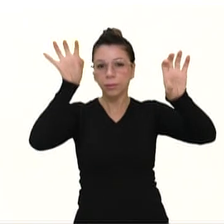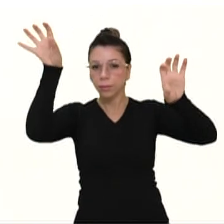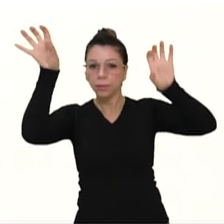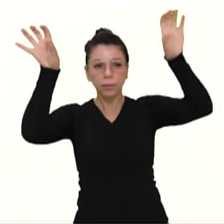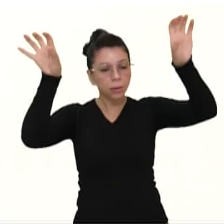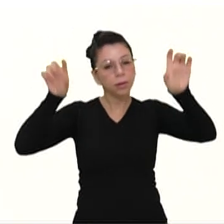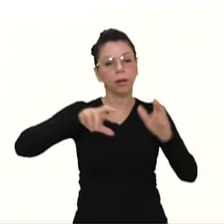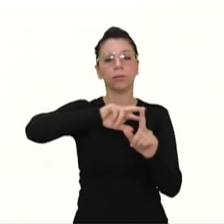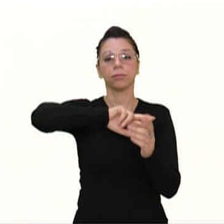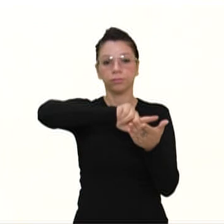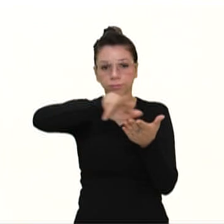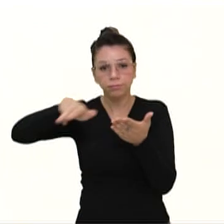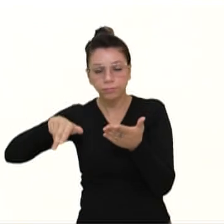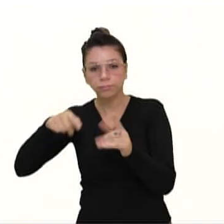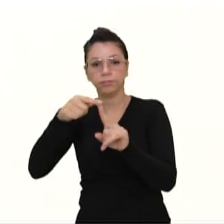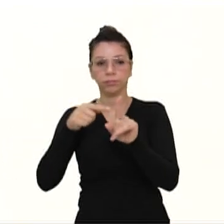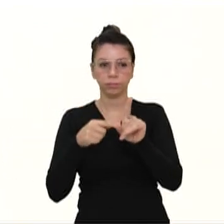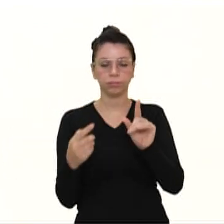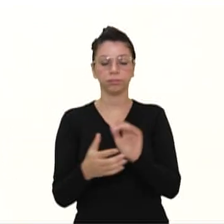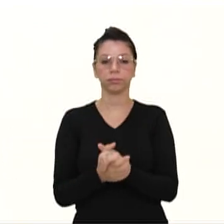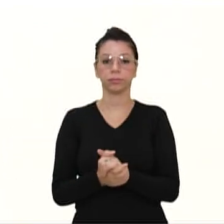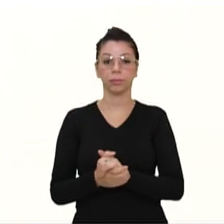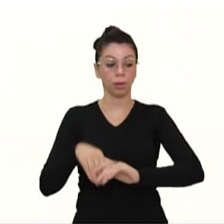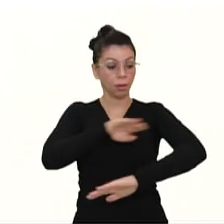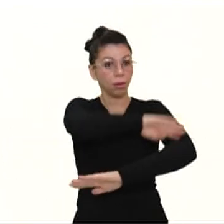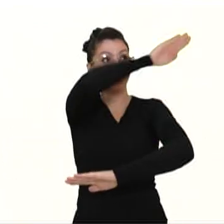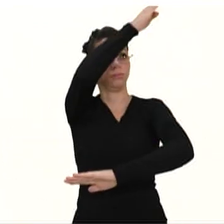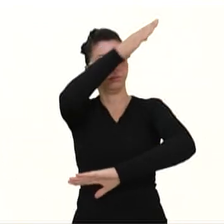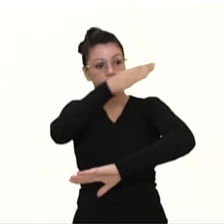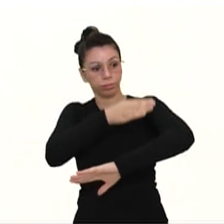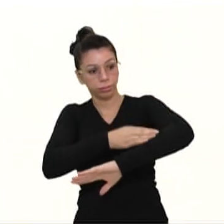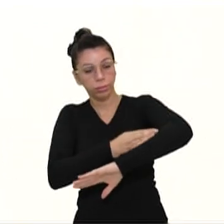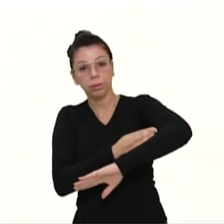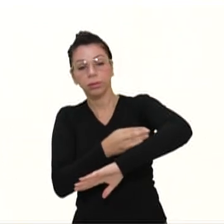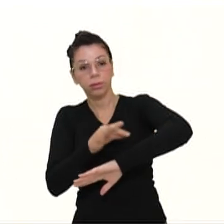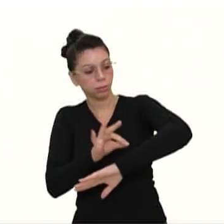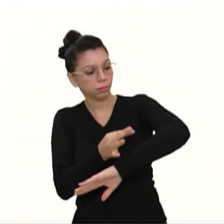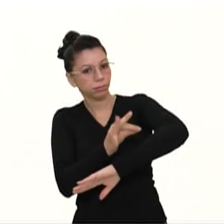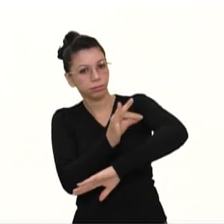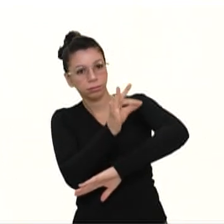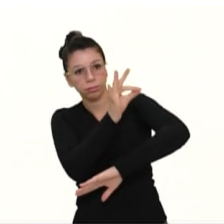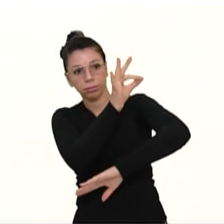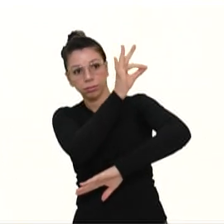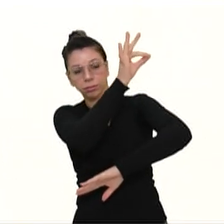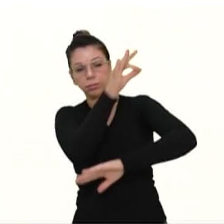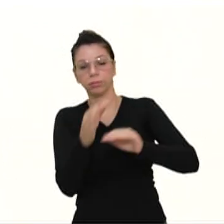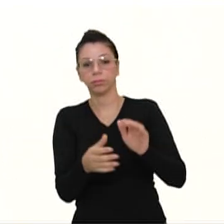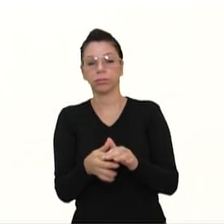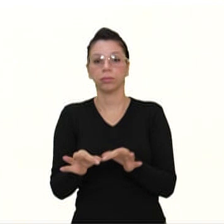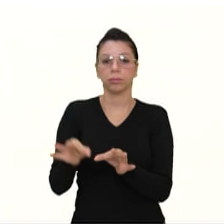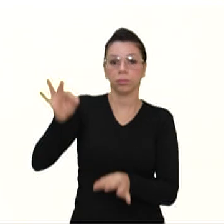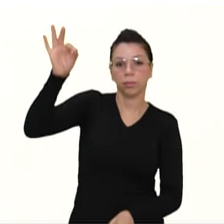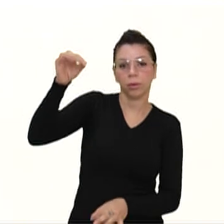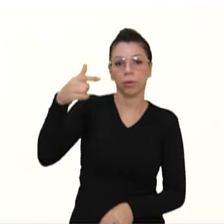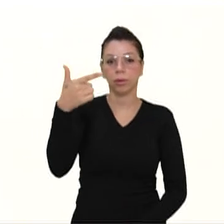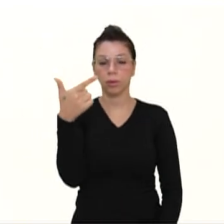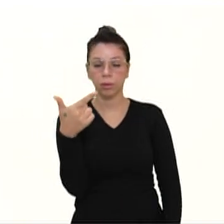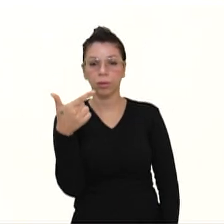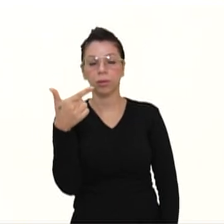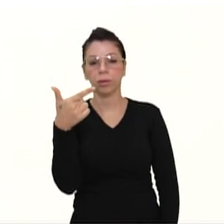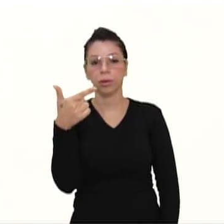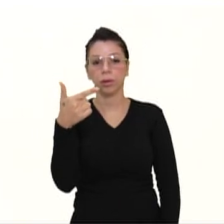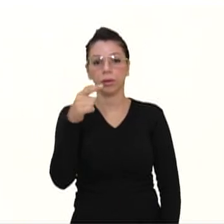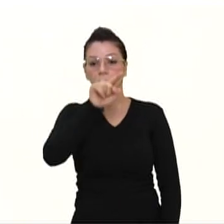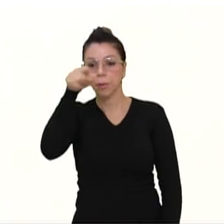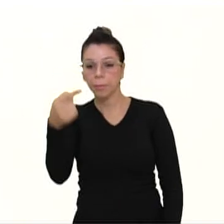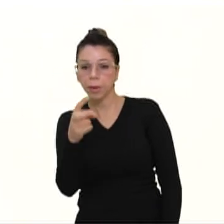escalada. A alta montanha, que são montanhas acima de 2.500 metros. Geralmente essas